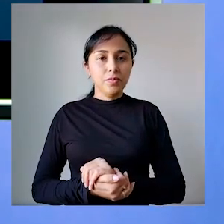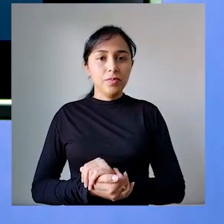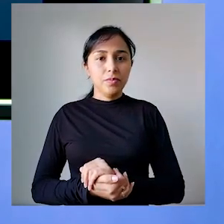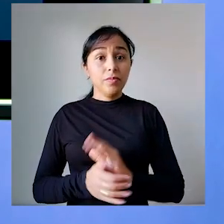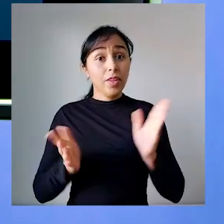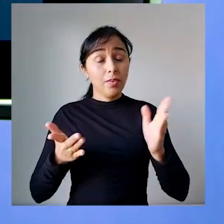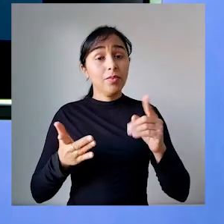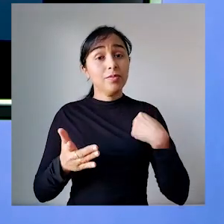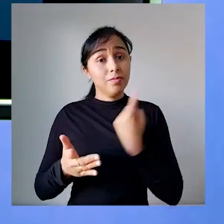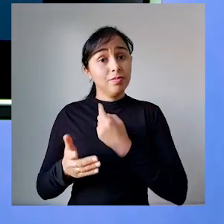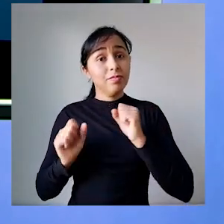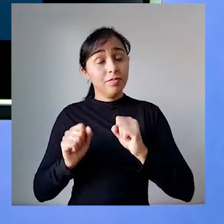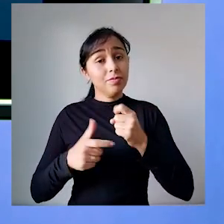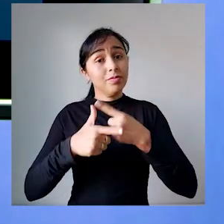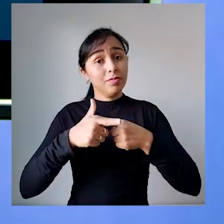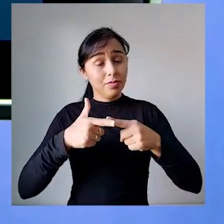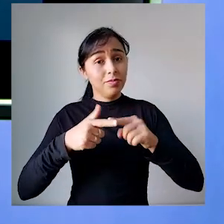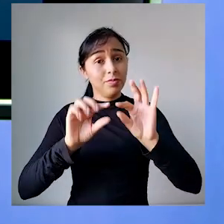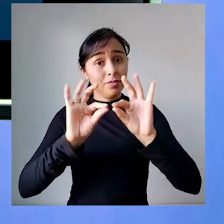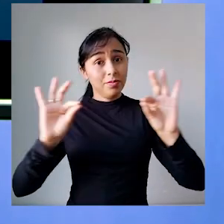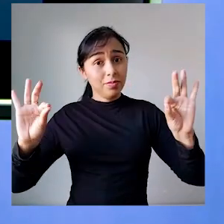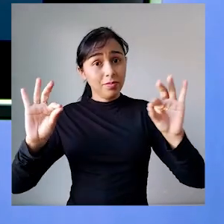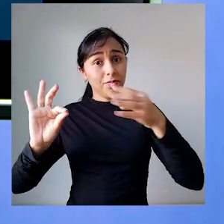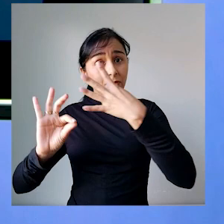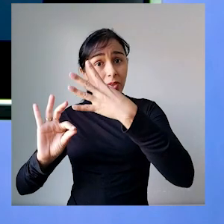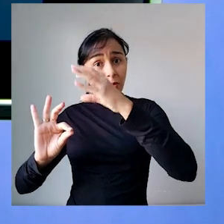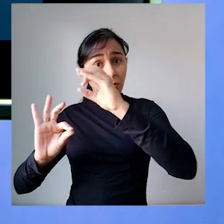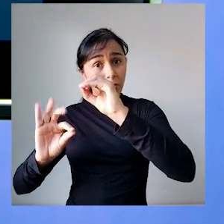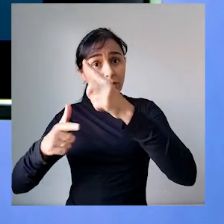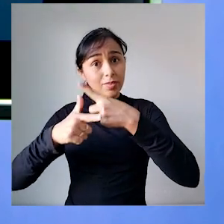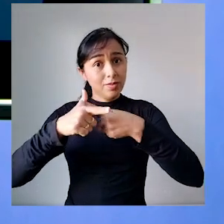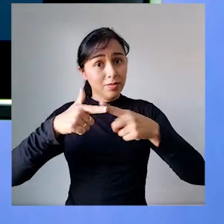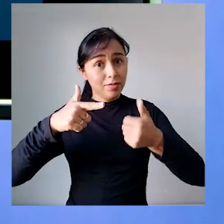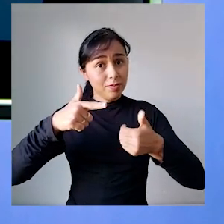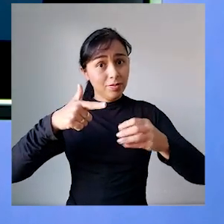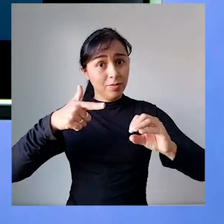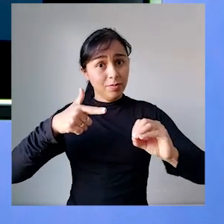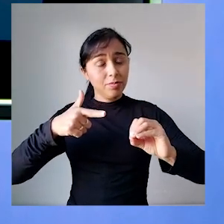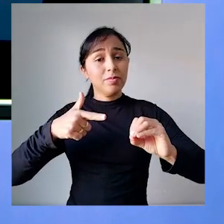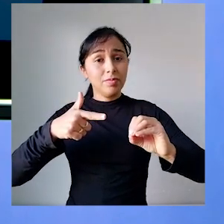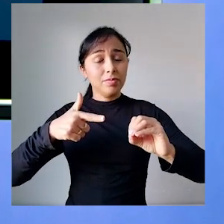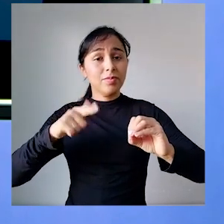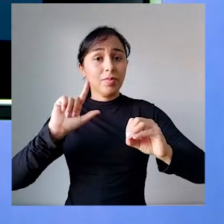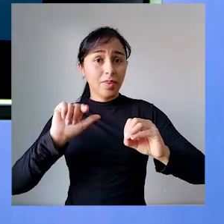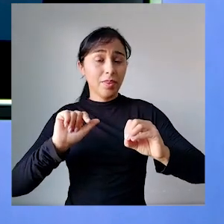uma simplificação por 10, 40 por 10, e aí vai ficar